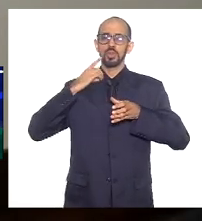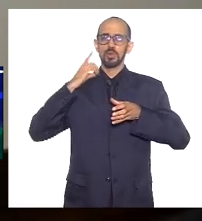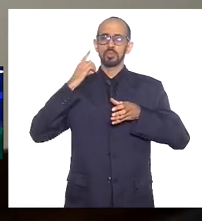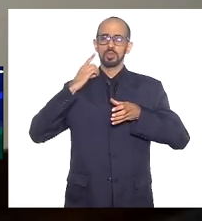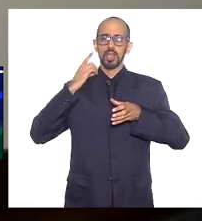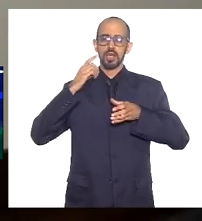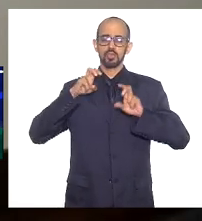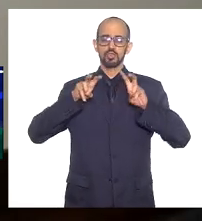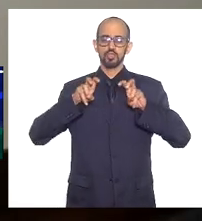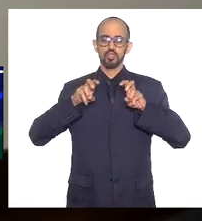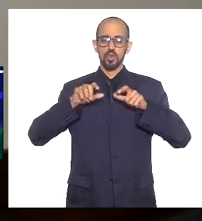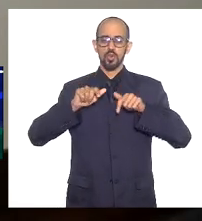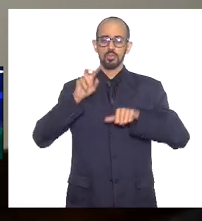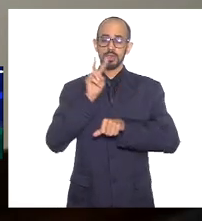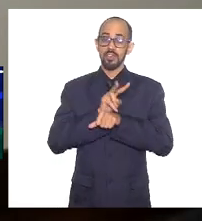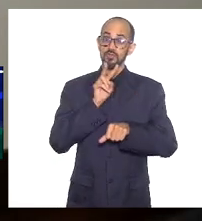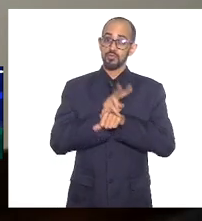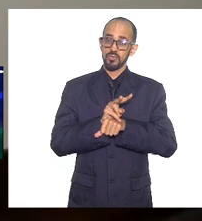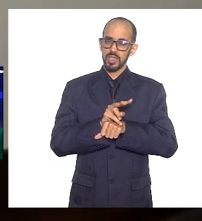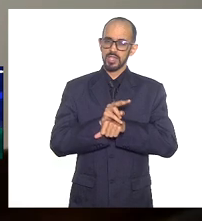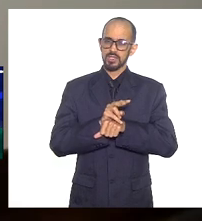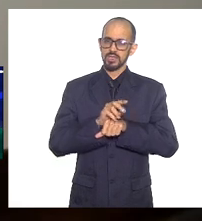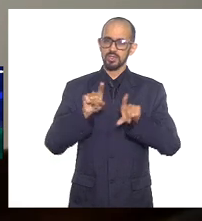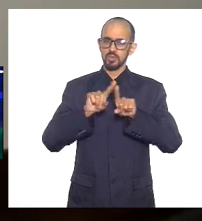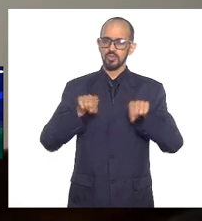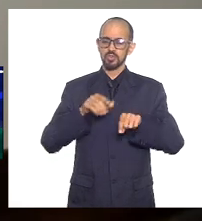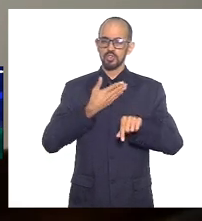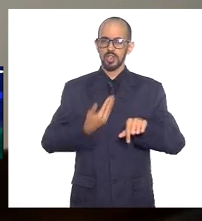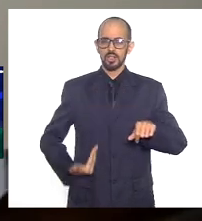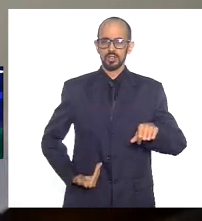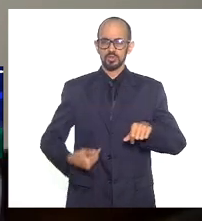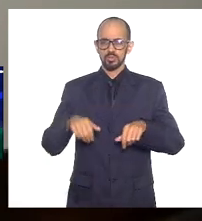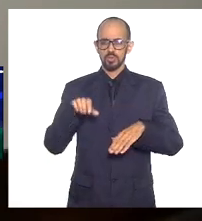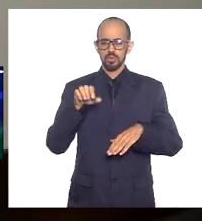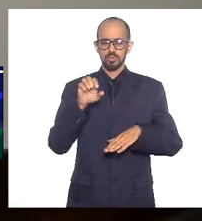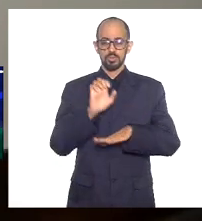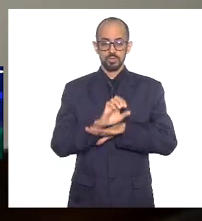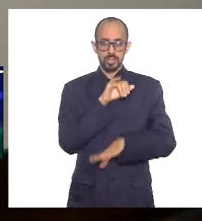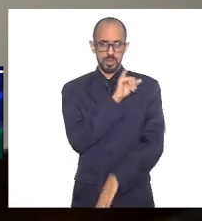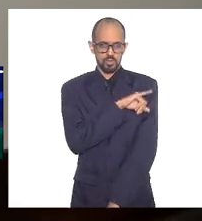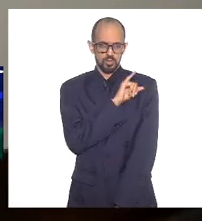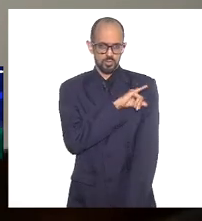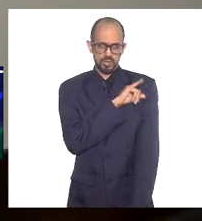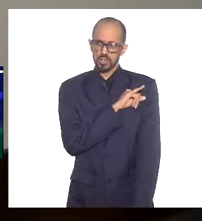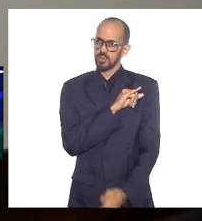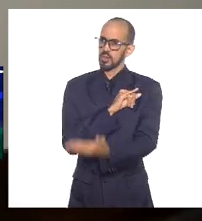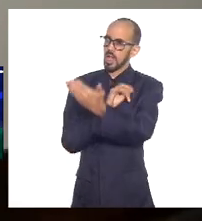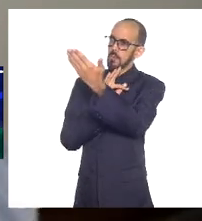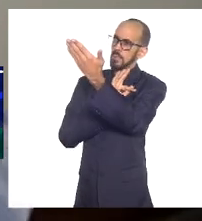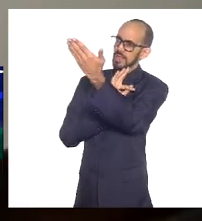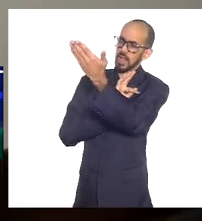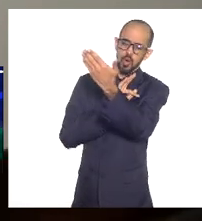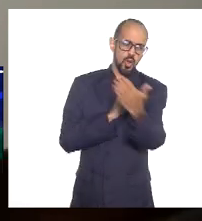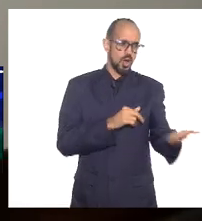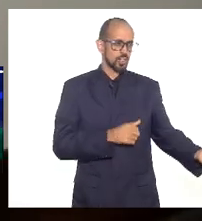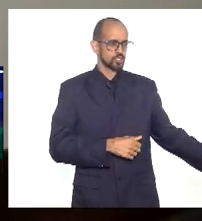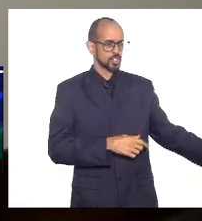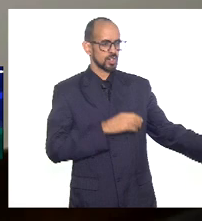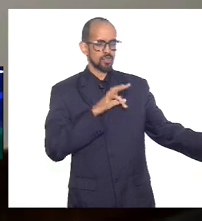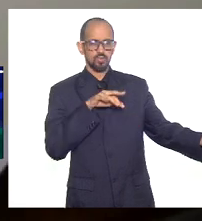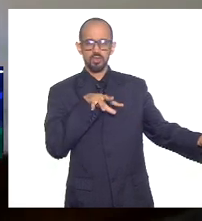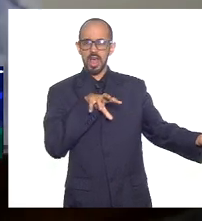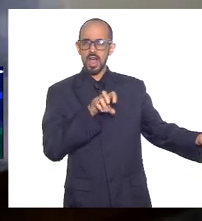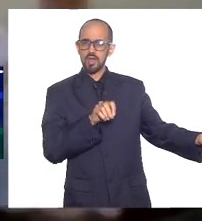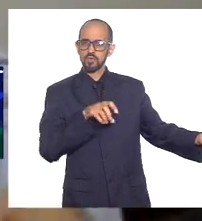realizada ontem na frente parlamentar mista do Rio de Janeiro deputada Marta Rocha aqui presente deputado Flávio Serafini aqui presente estiveram